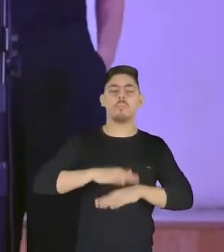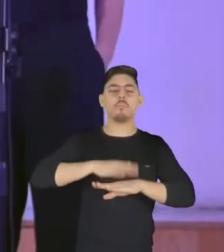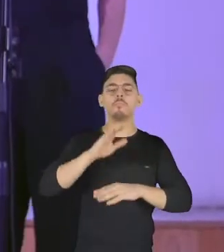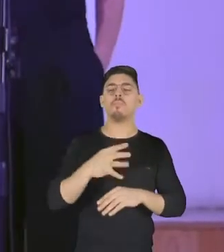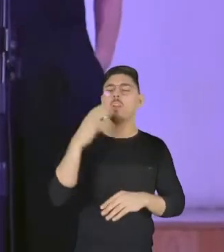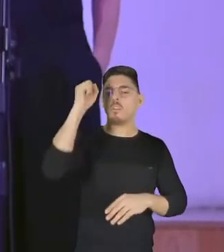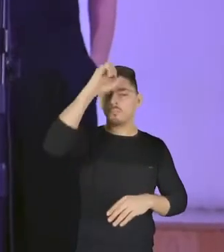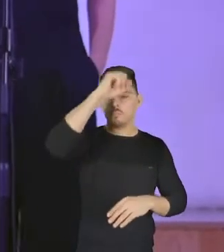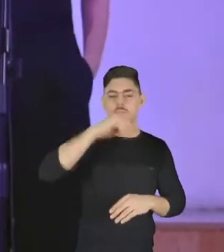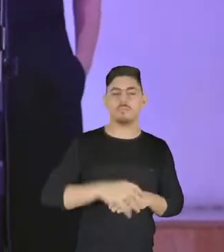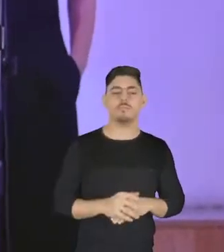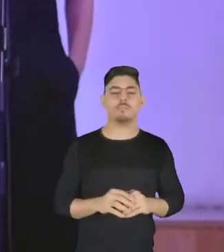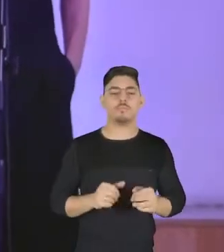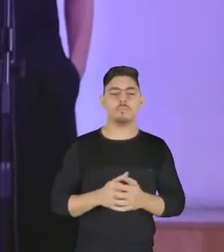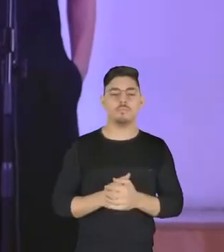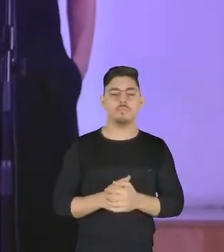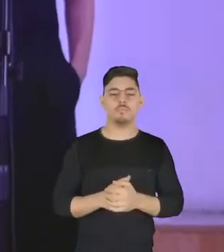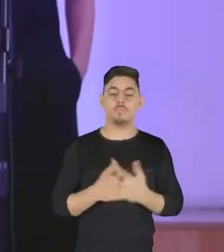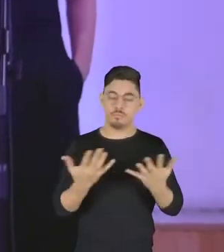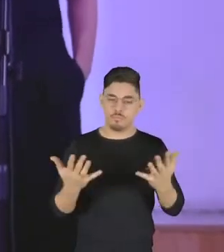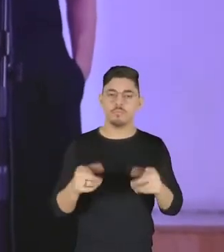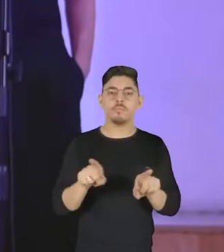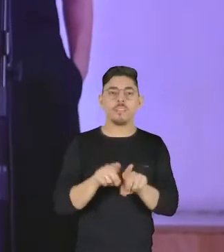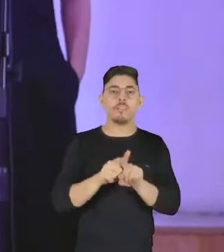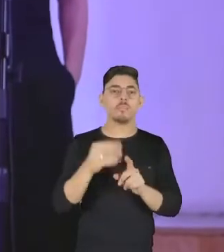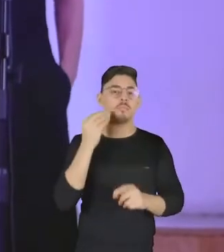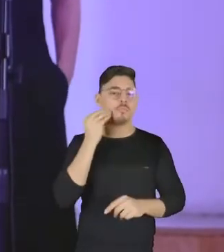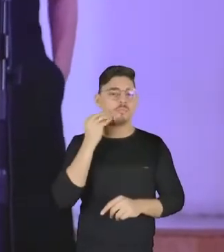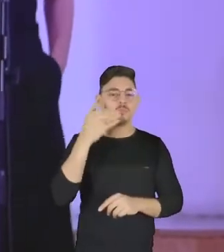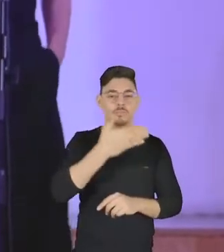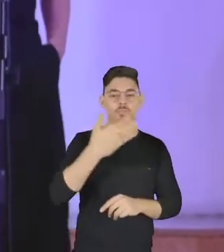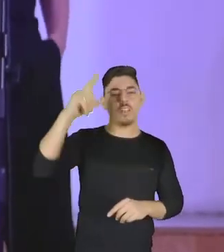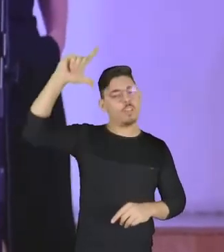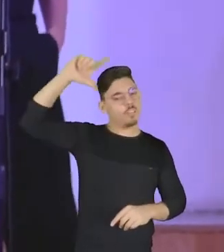para todo mundo. E aproveitando a presença